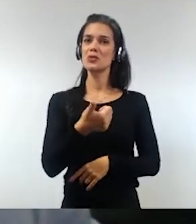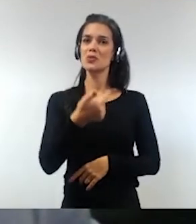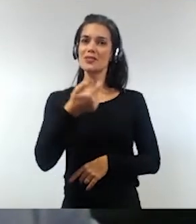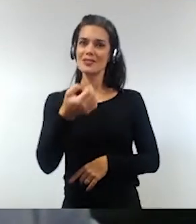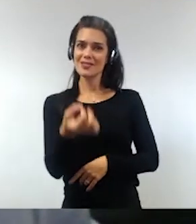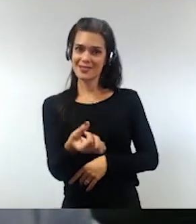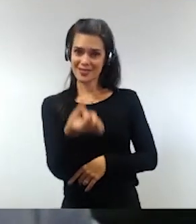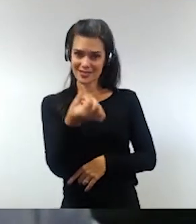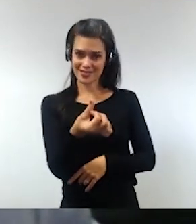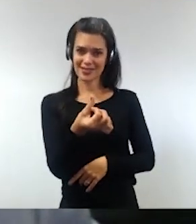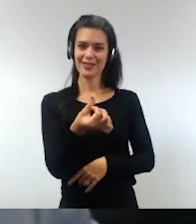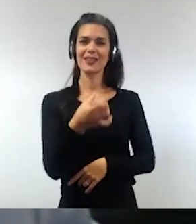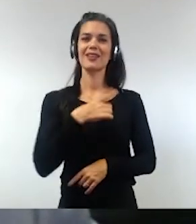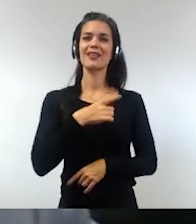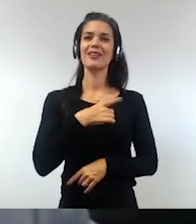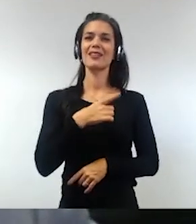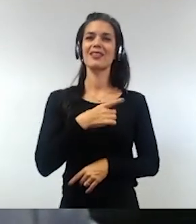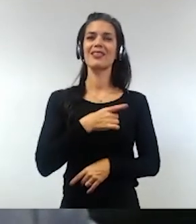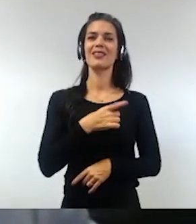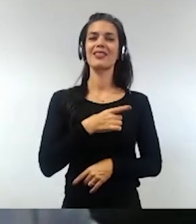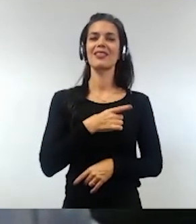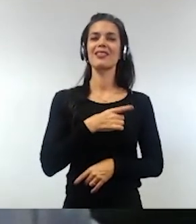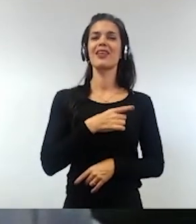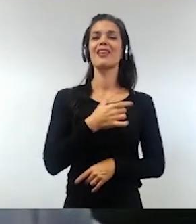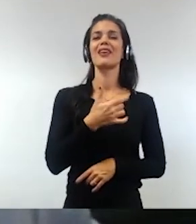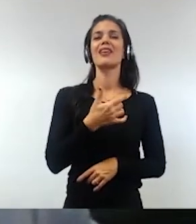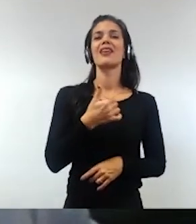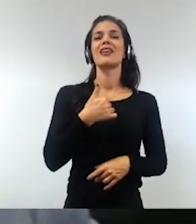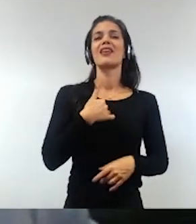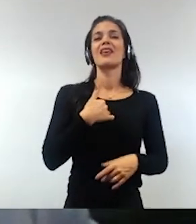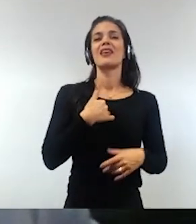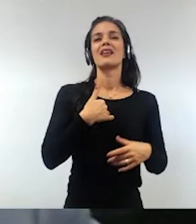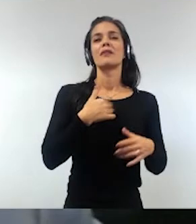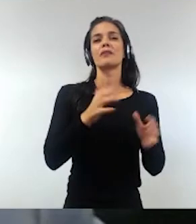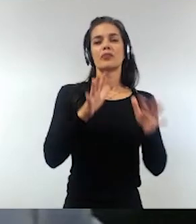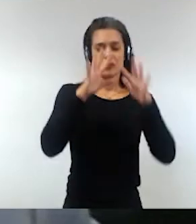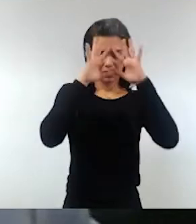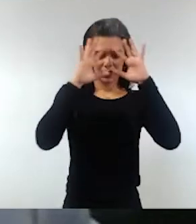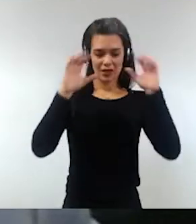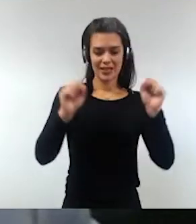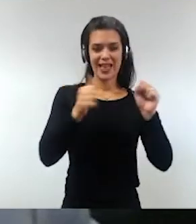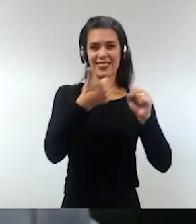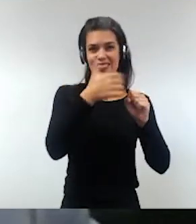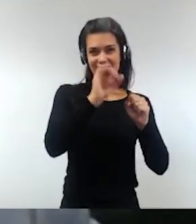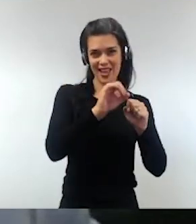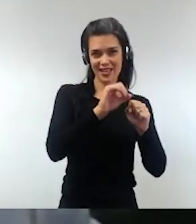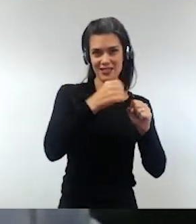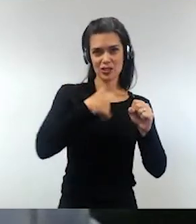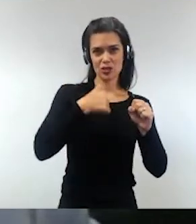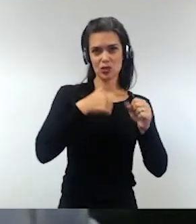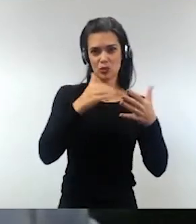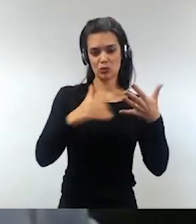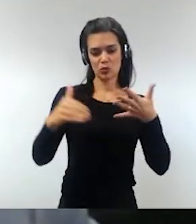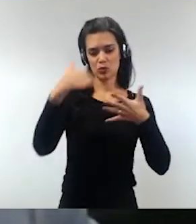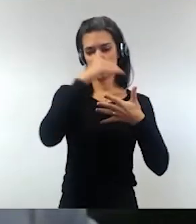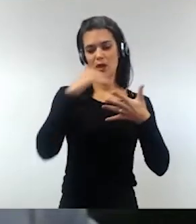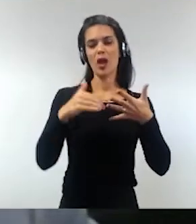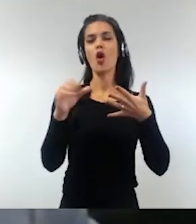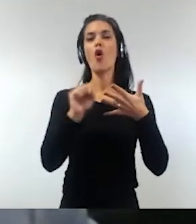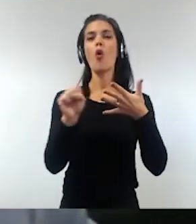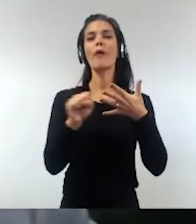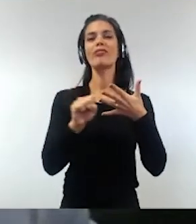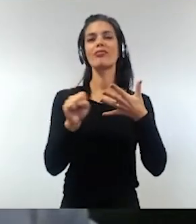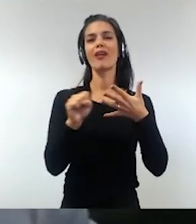2016 a gente figurou entre os 10 tribunais de médio porte em 8º lugar. No ano passado, segundo Justiça e Número do